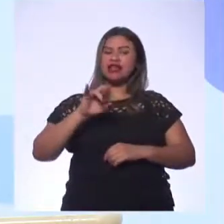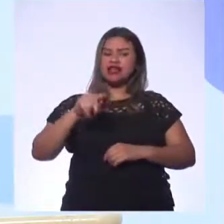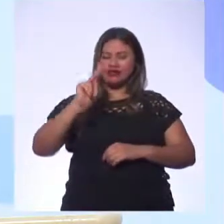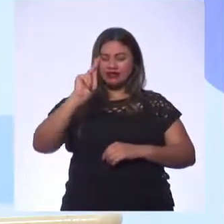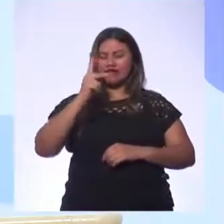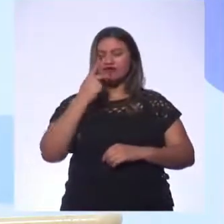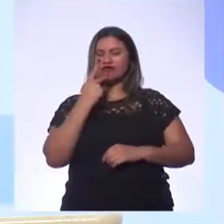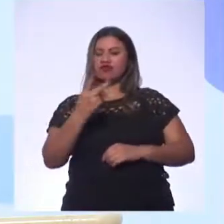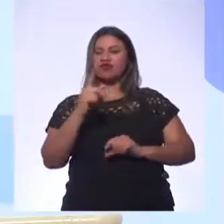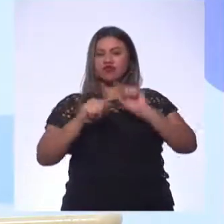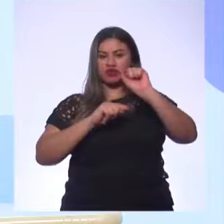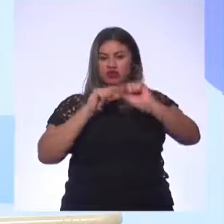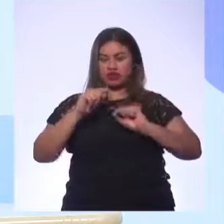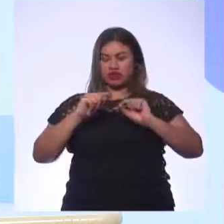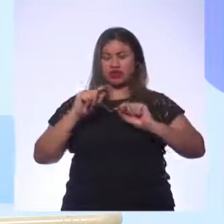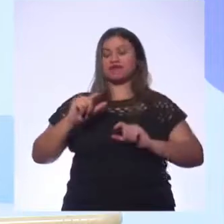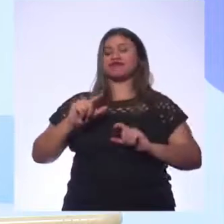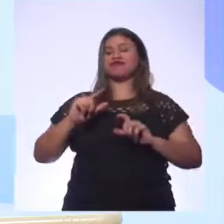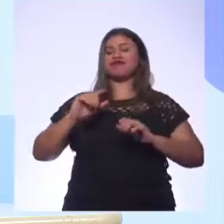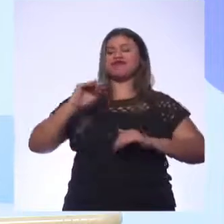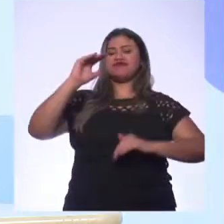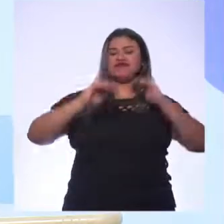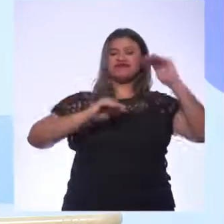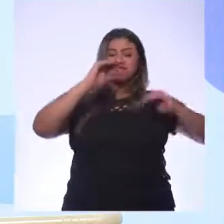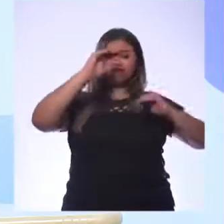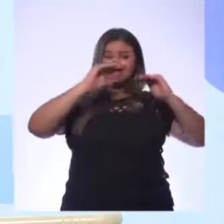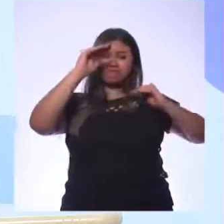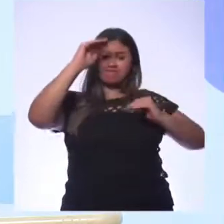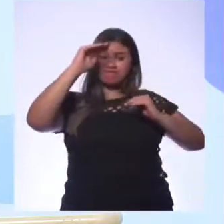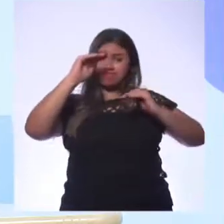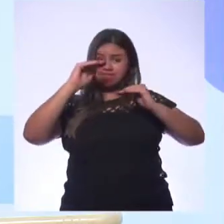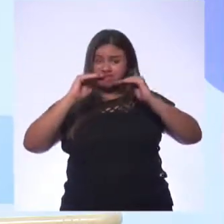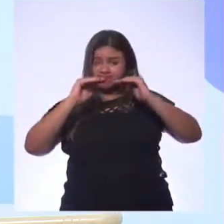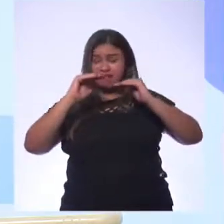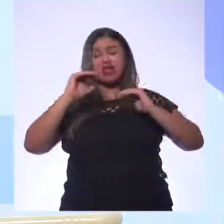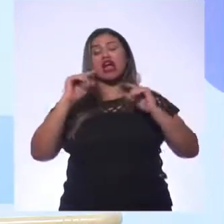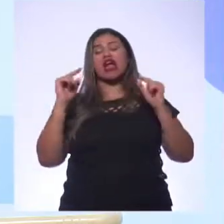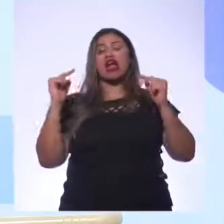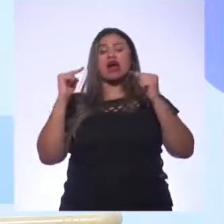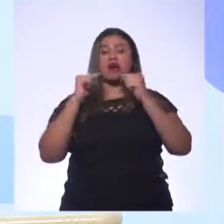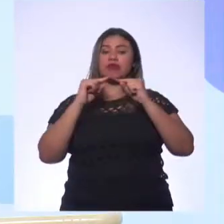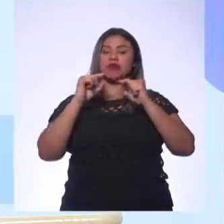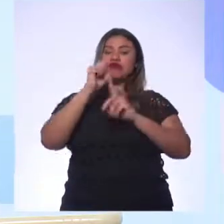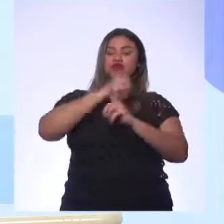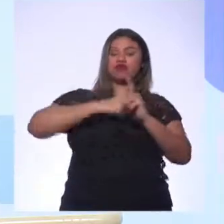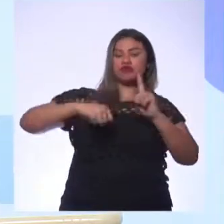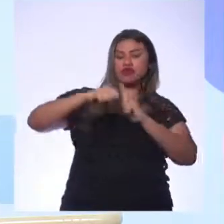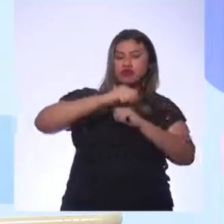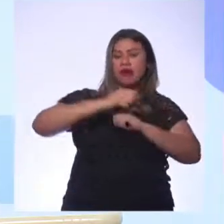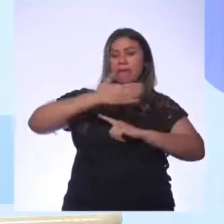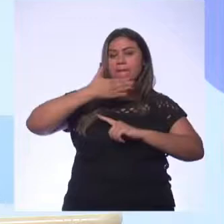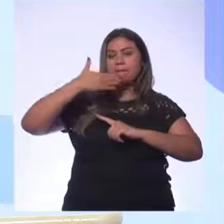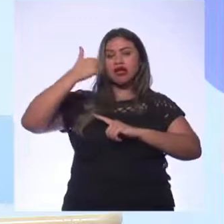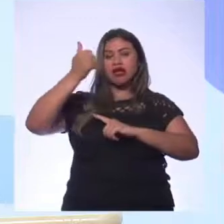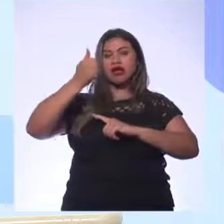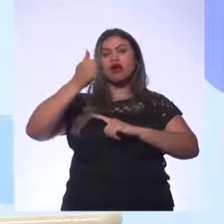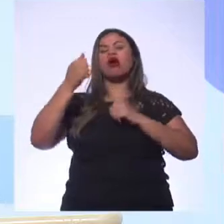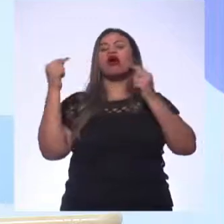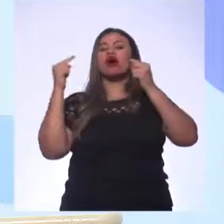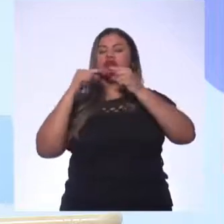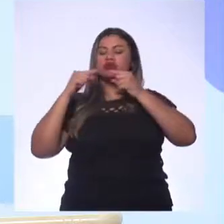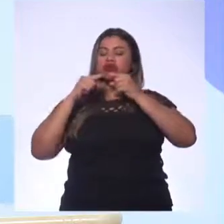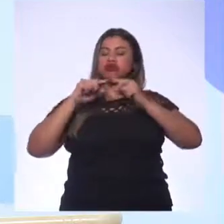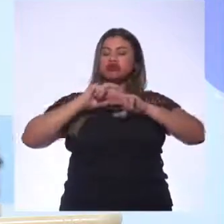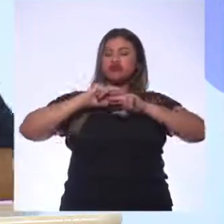a redução das desigualdades contribui para uma sociedade onde os recursos são melhores distribuídos entre todos os